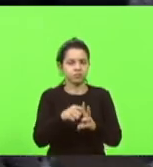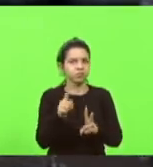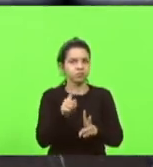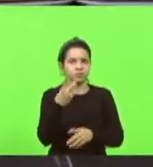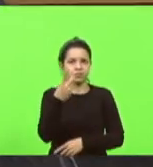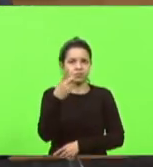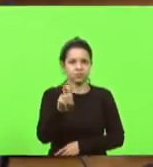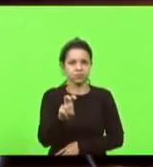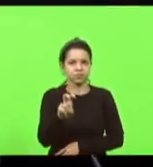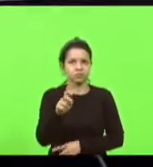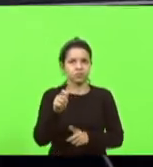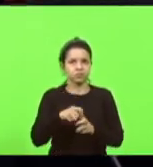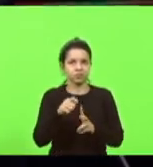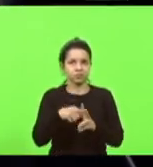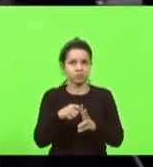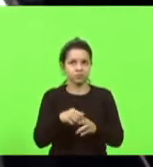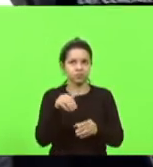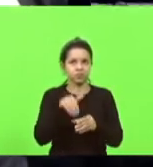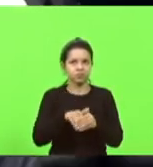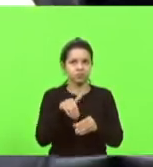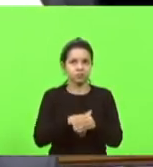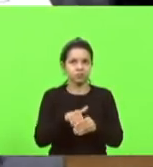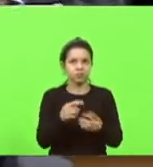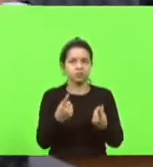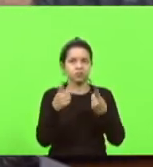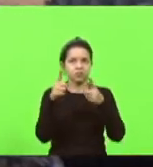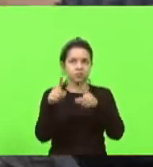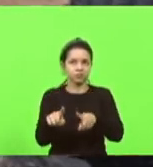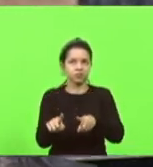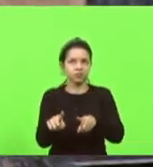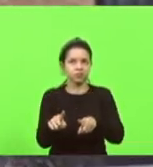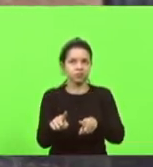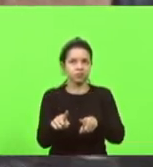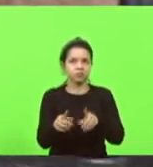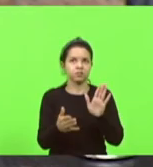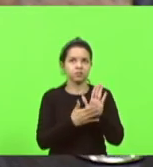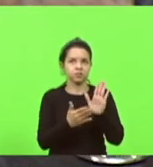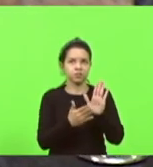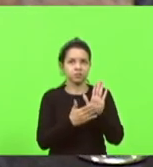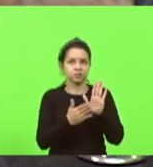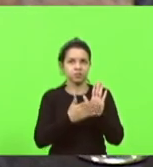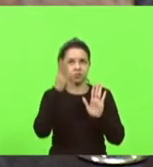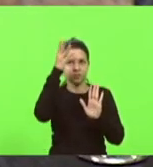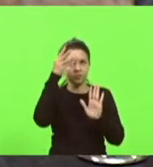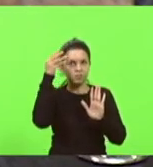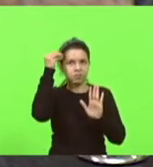a gente votou contrário à matéria ali proposta pela deputada Luciana Caminati